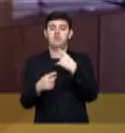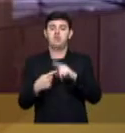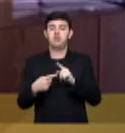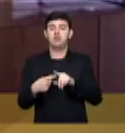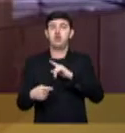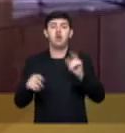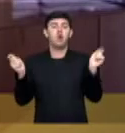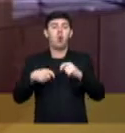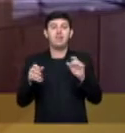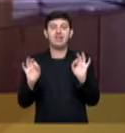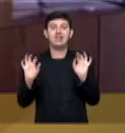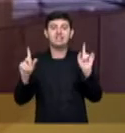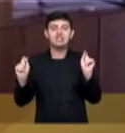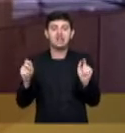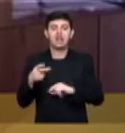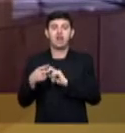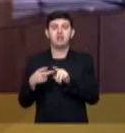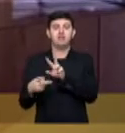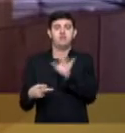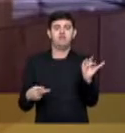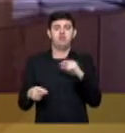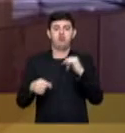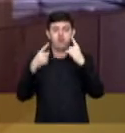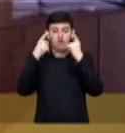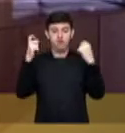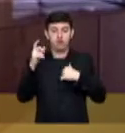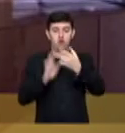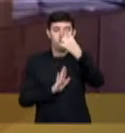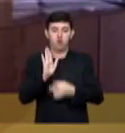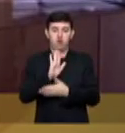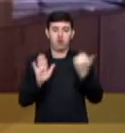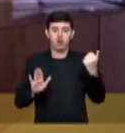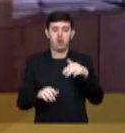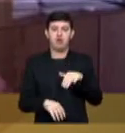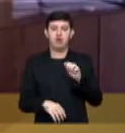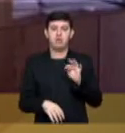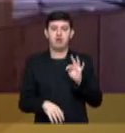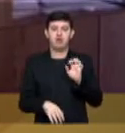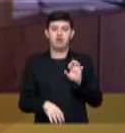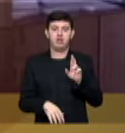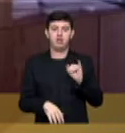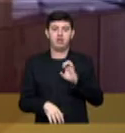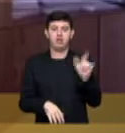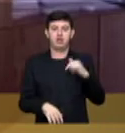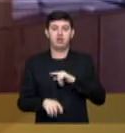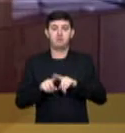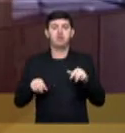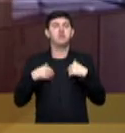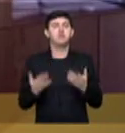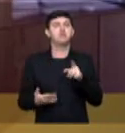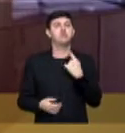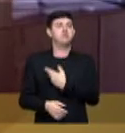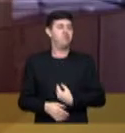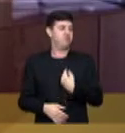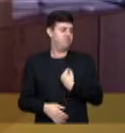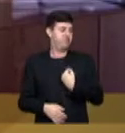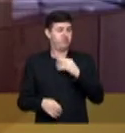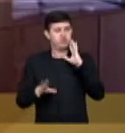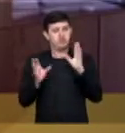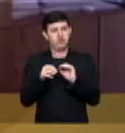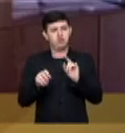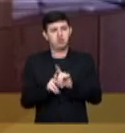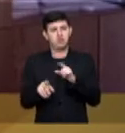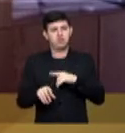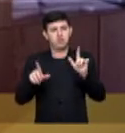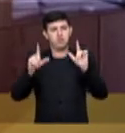tivesse, estaria ainda violando na sua materialidade. O debate não está em se nós devemos ter normas para conter uma publicidade que sai equivocada,